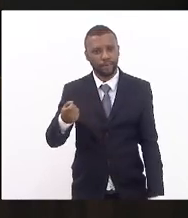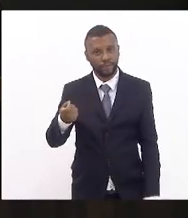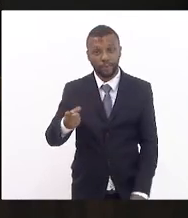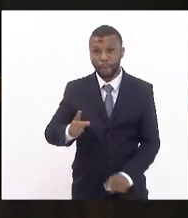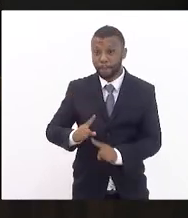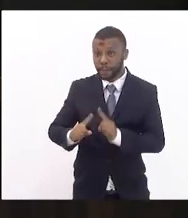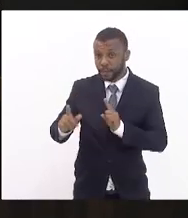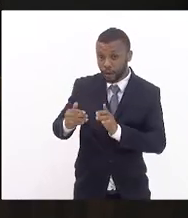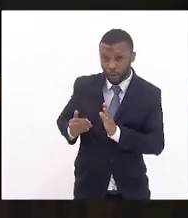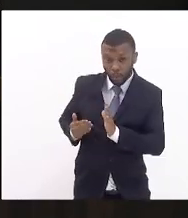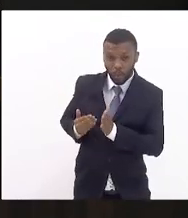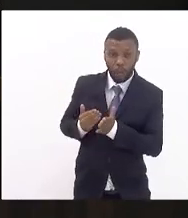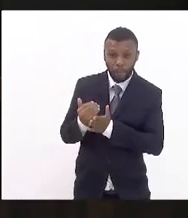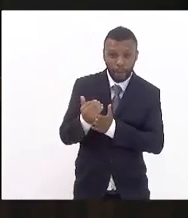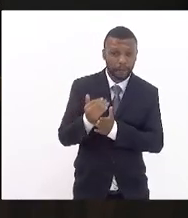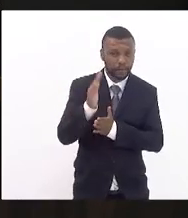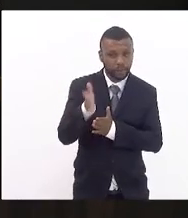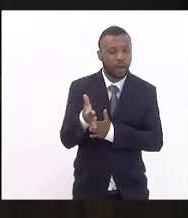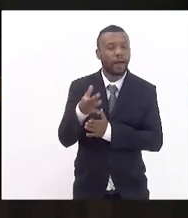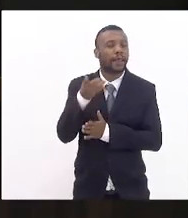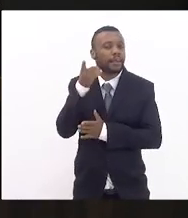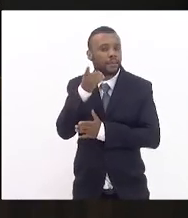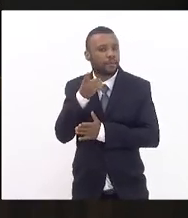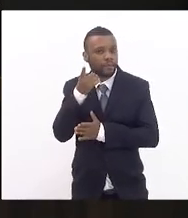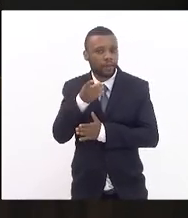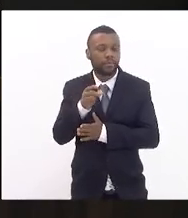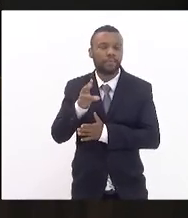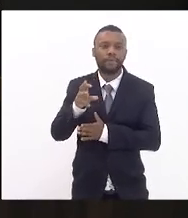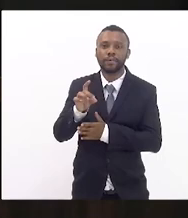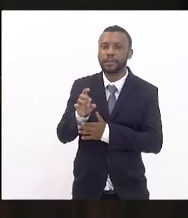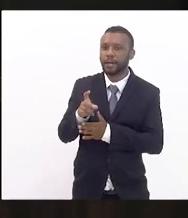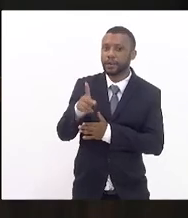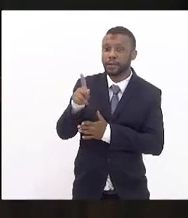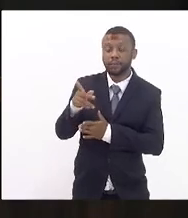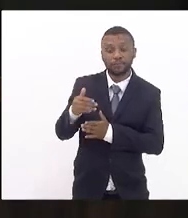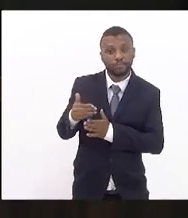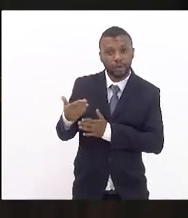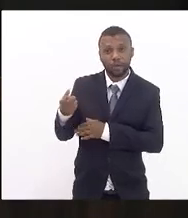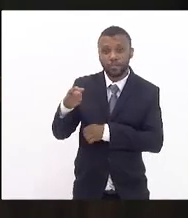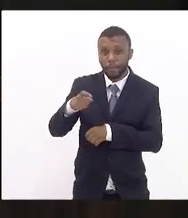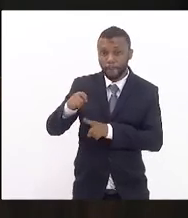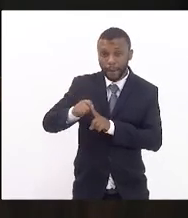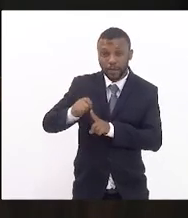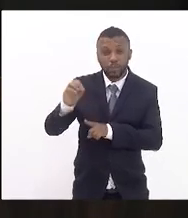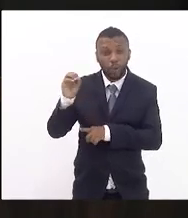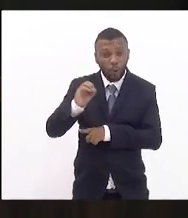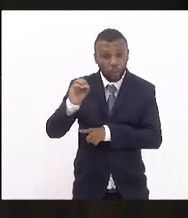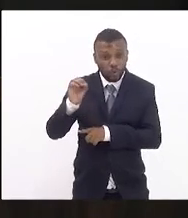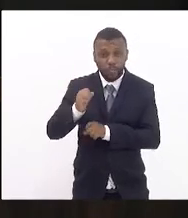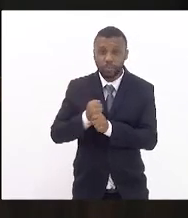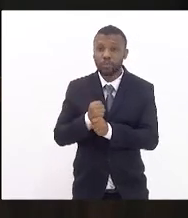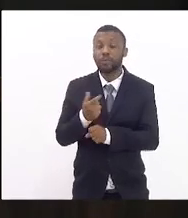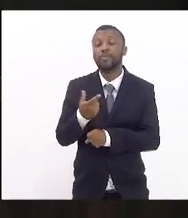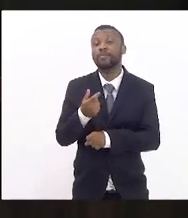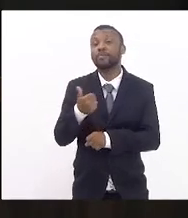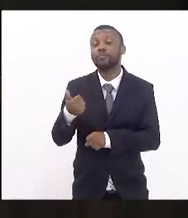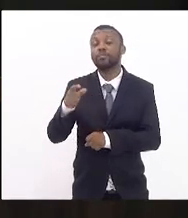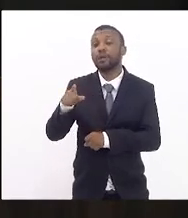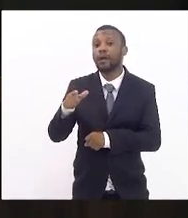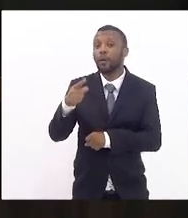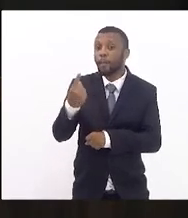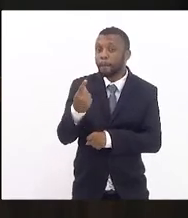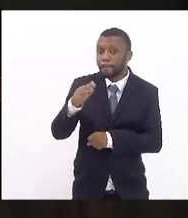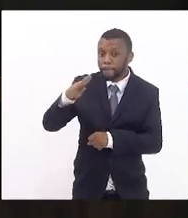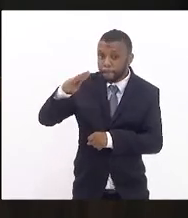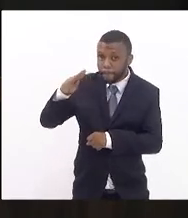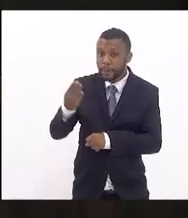o deputado Waldeck, a partir de outubro, o ICMS, outubro de 21, é maior, R$1 bilhão,